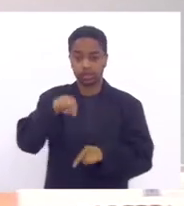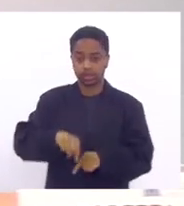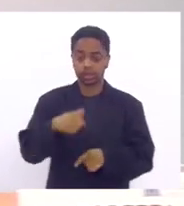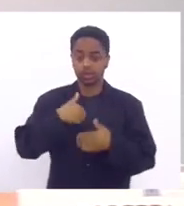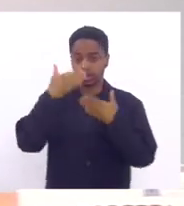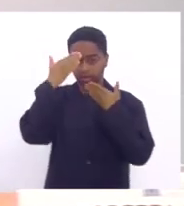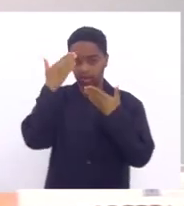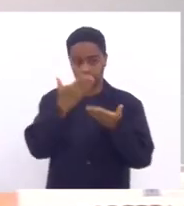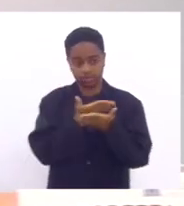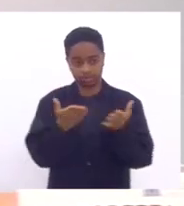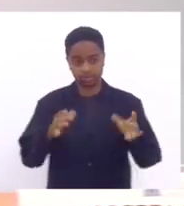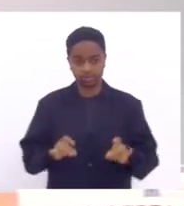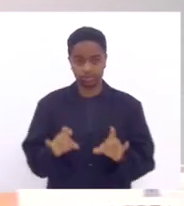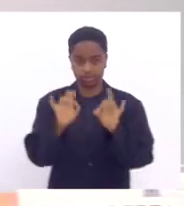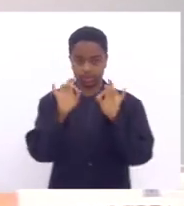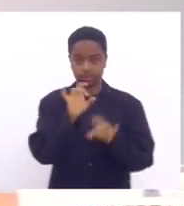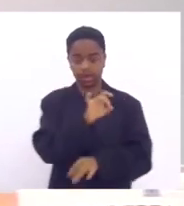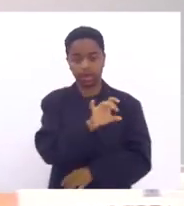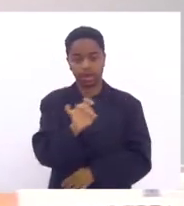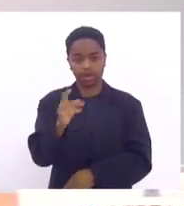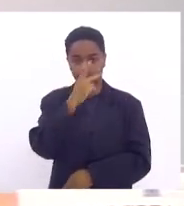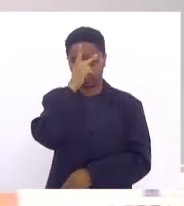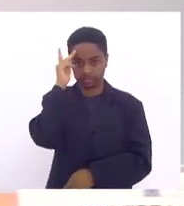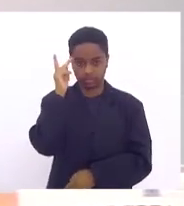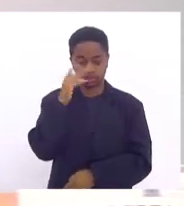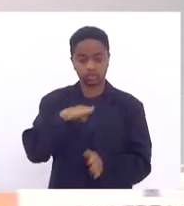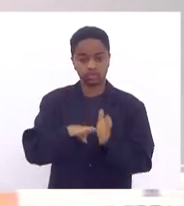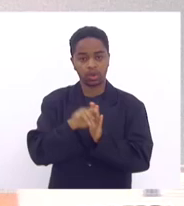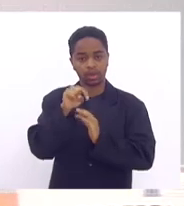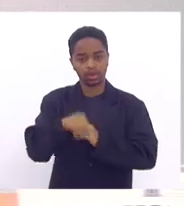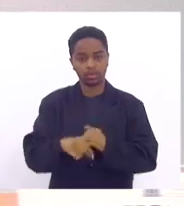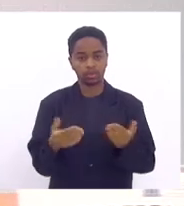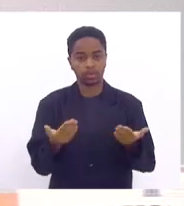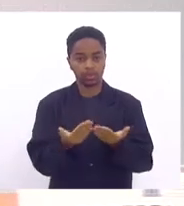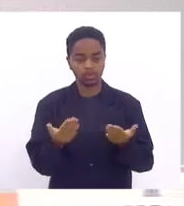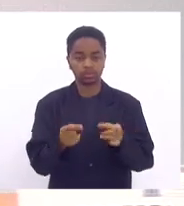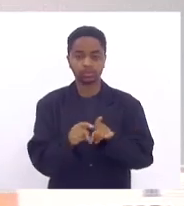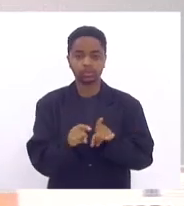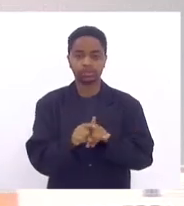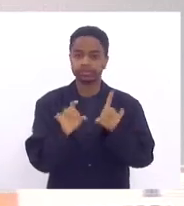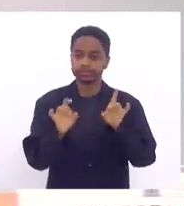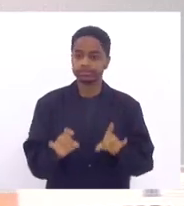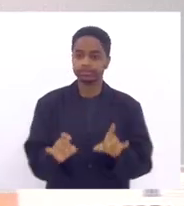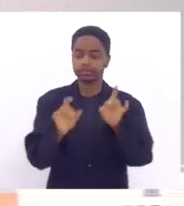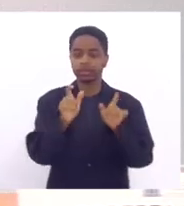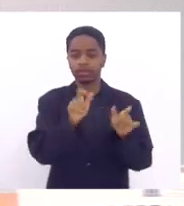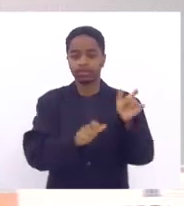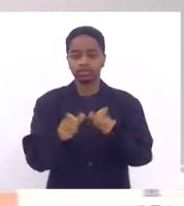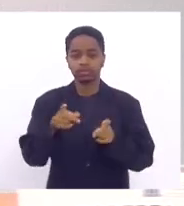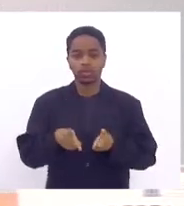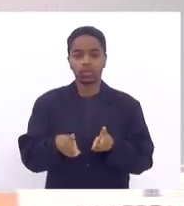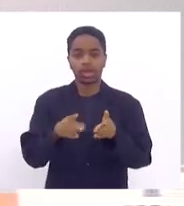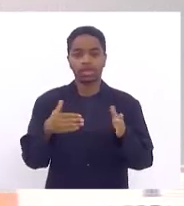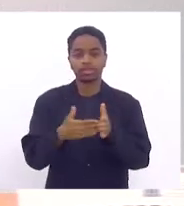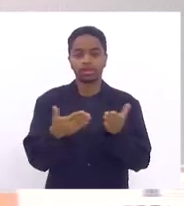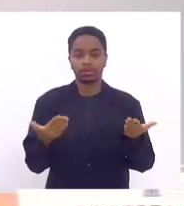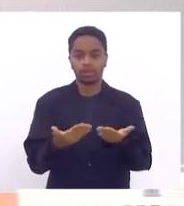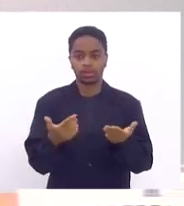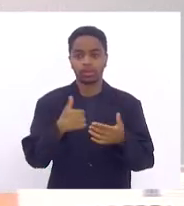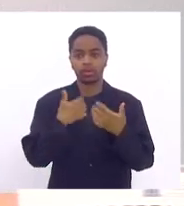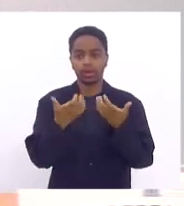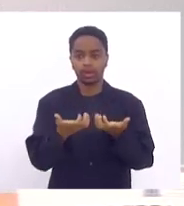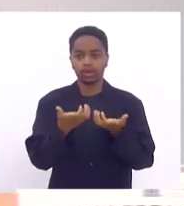agradecimento especial para cada um que veio até aqui hoje e Especialmente para quem permaneceu seu aqui eu